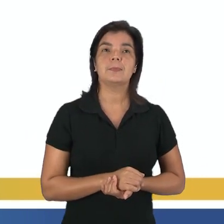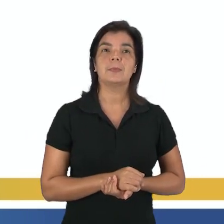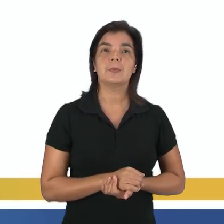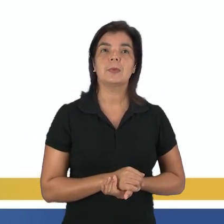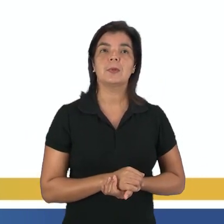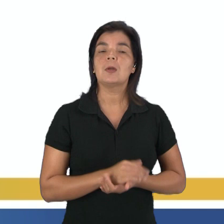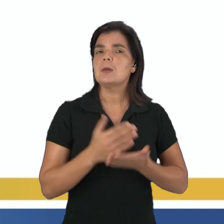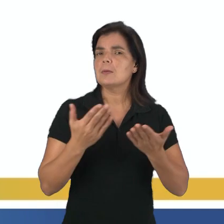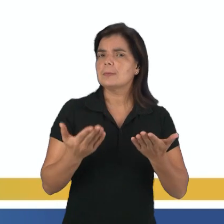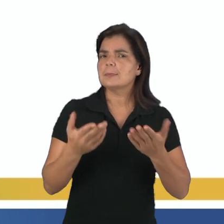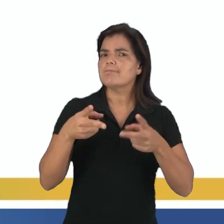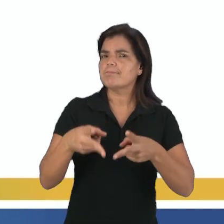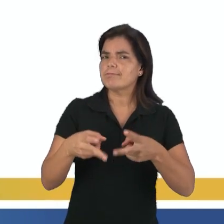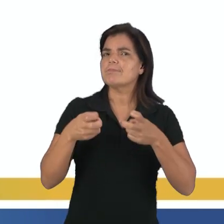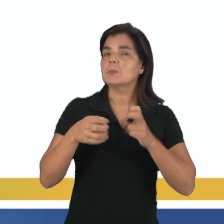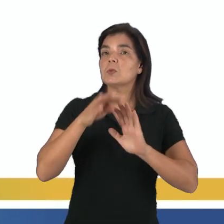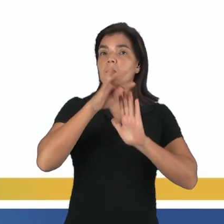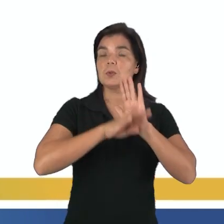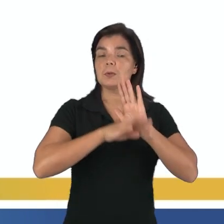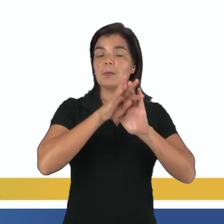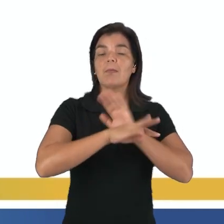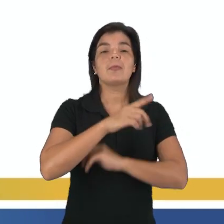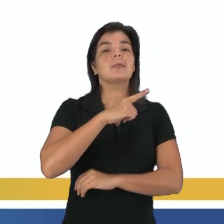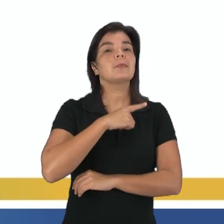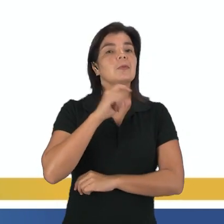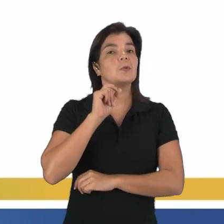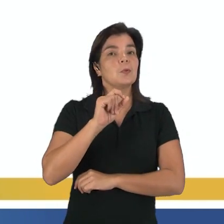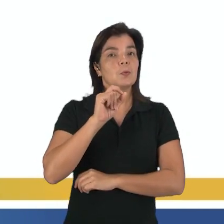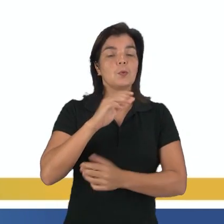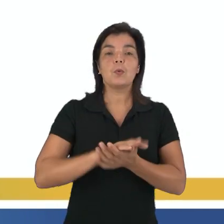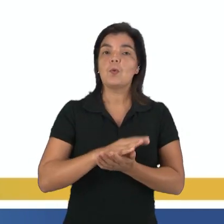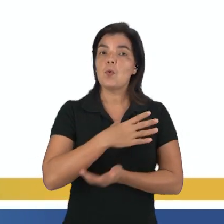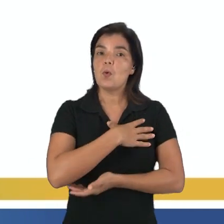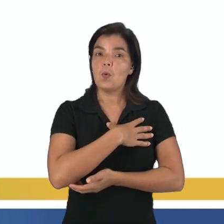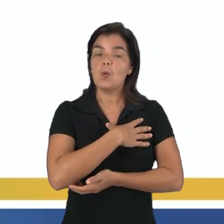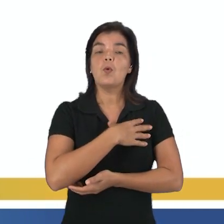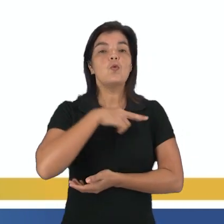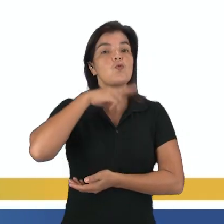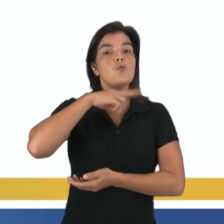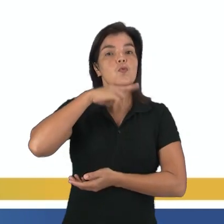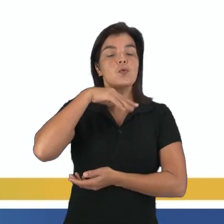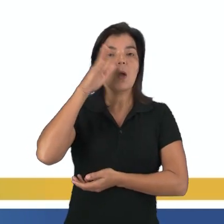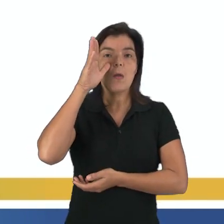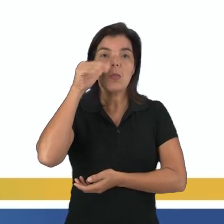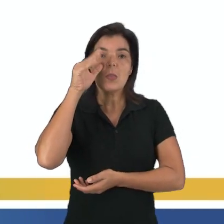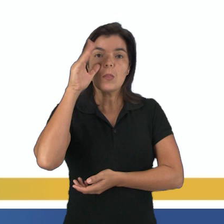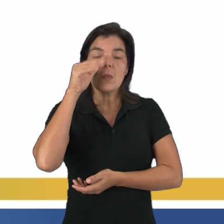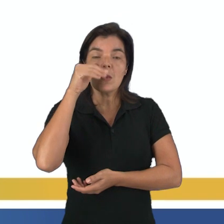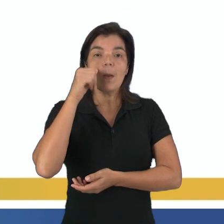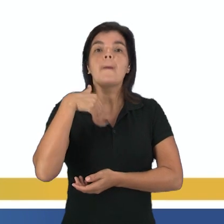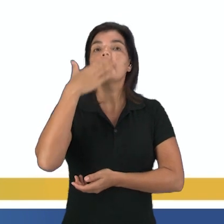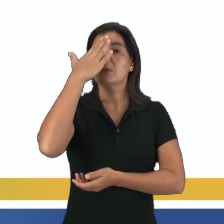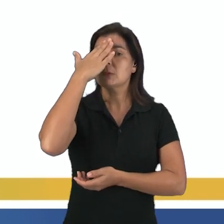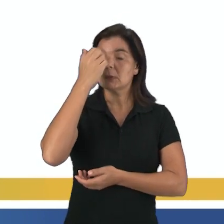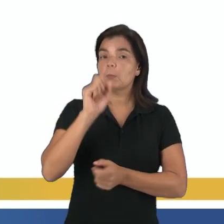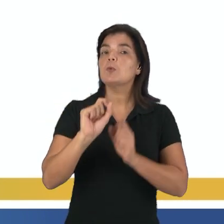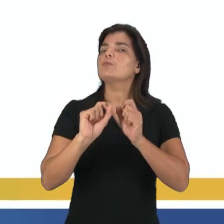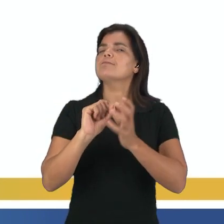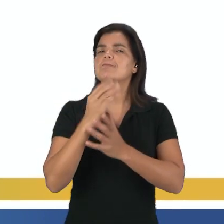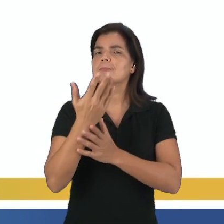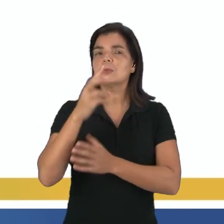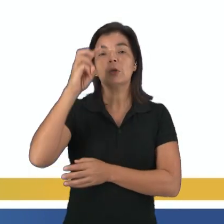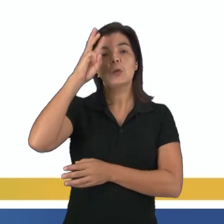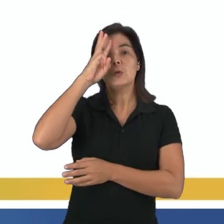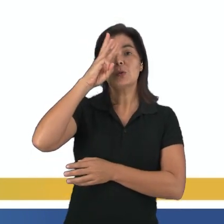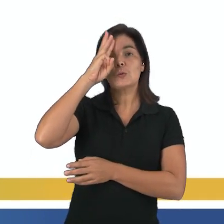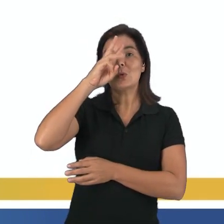ler. Então perceba que nesse texto a gente tem o filho curioso, o neto curioso para saber as aventuras, as